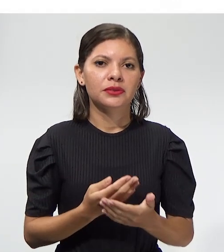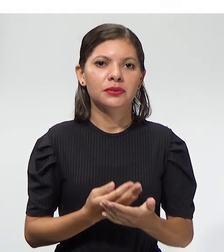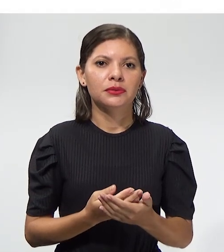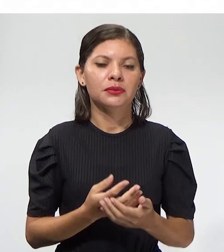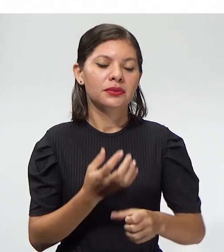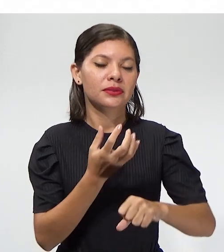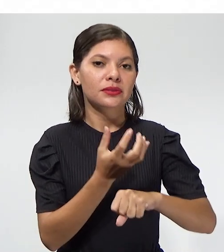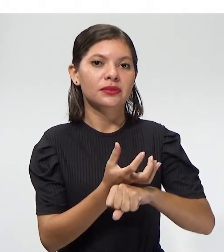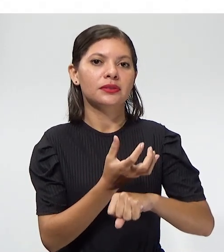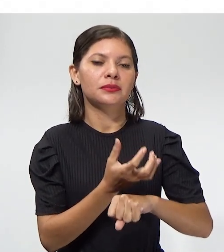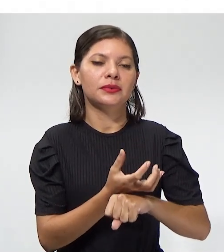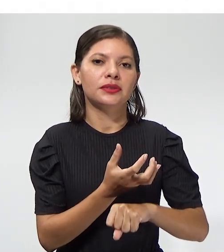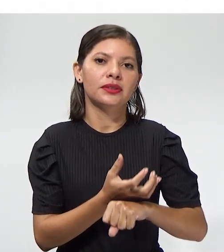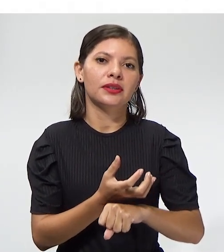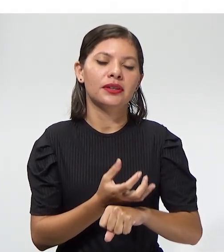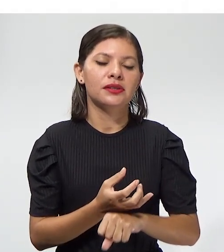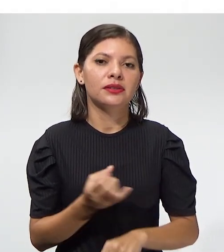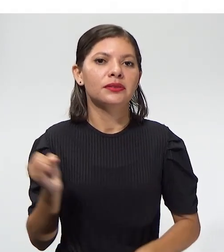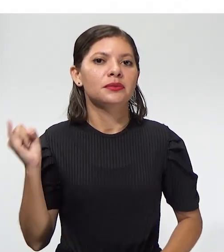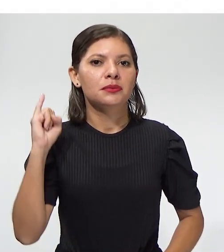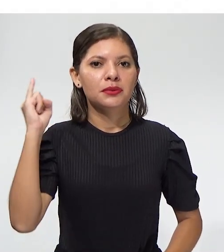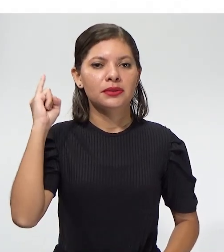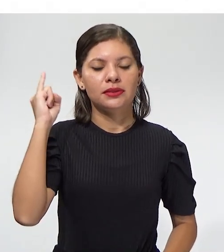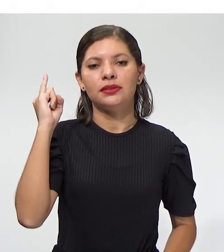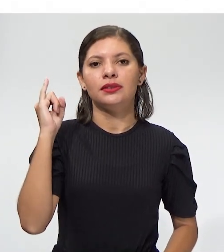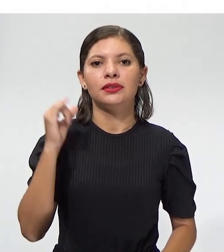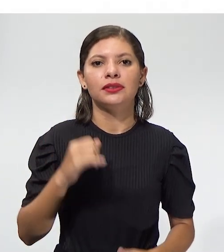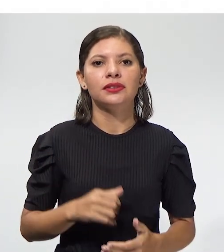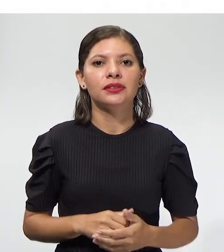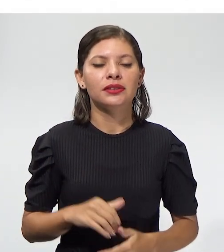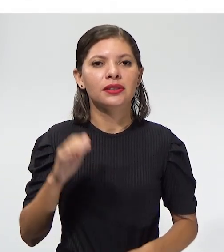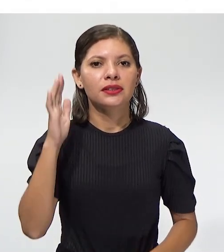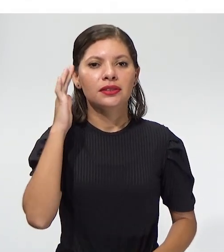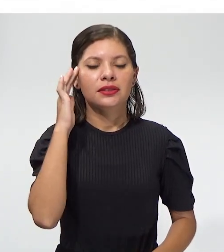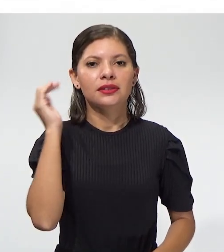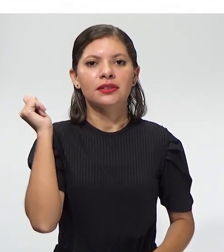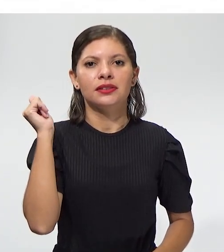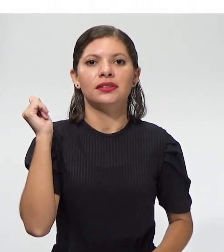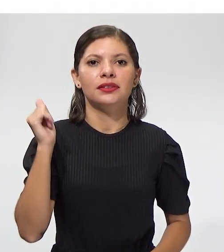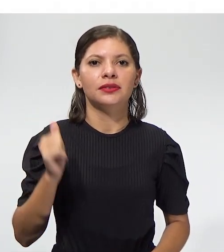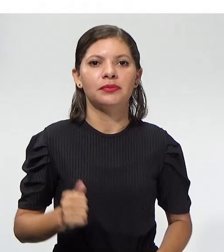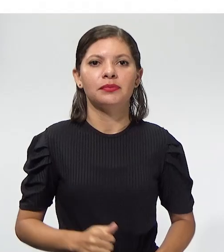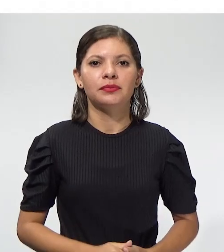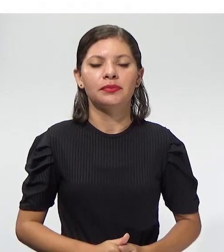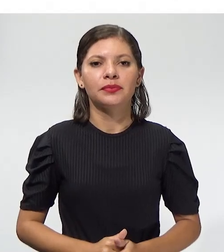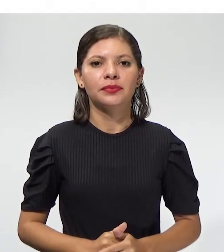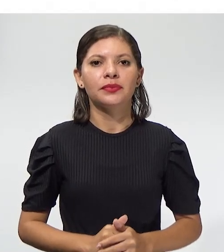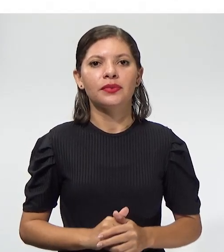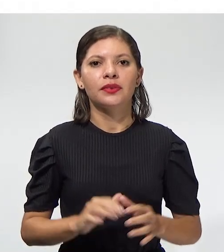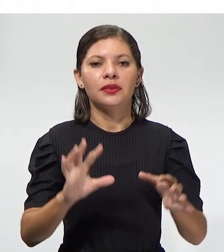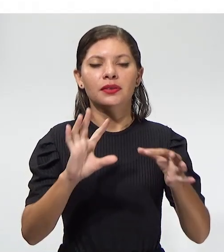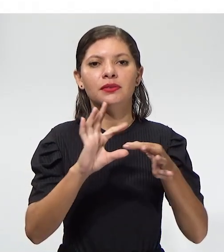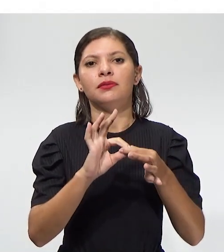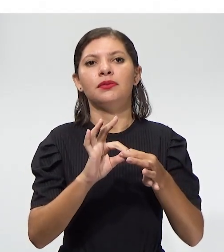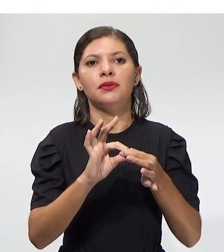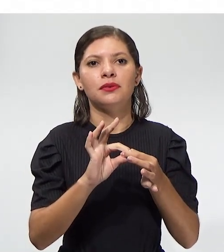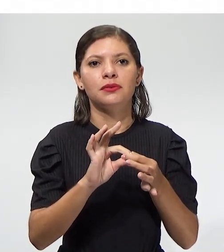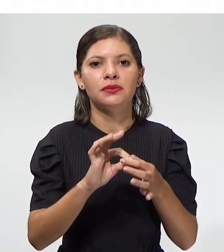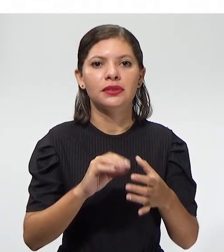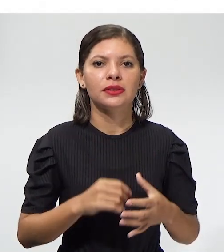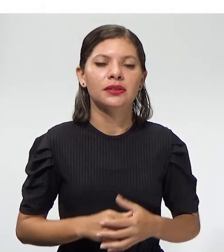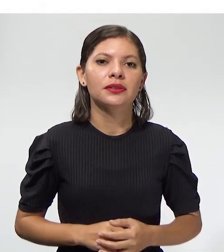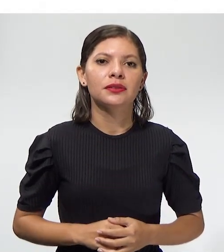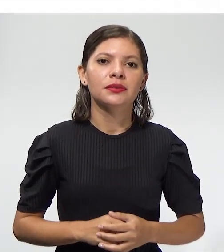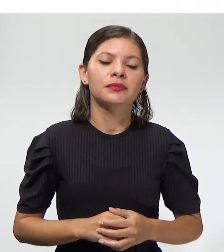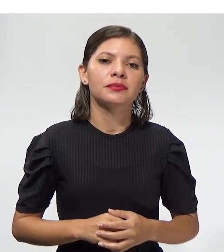pode prescindir dos estudos transdisciplinares. Aí é importante a gente entender que a